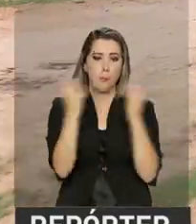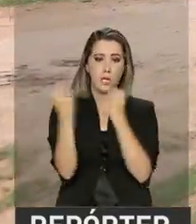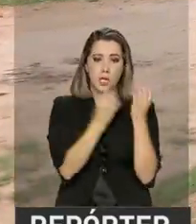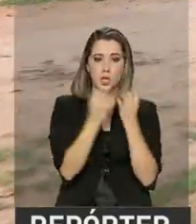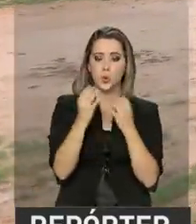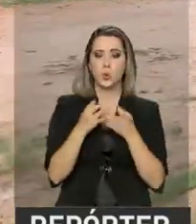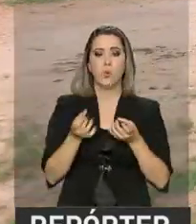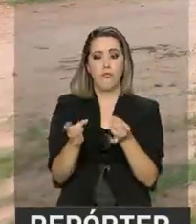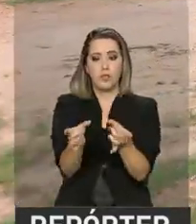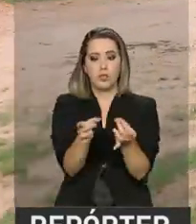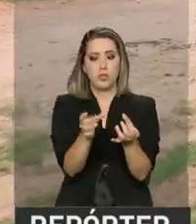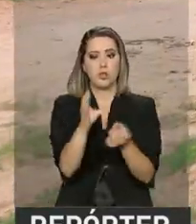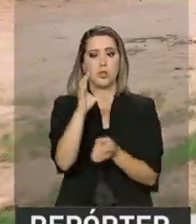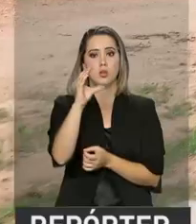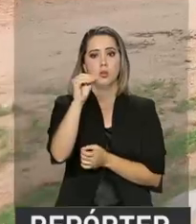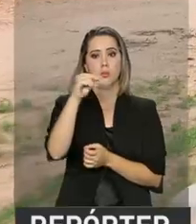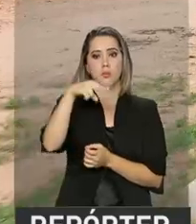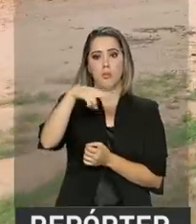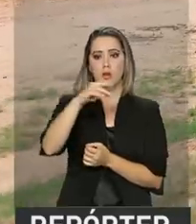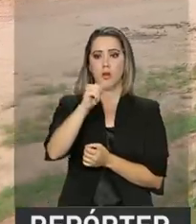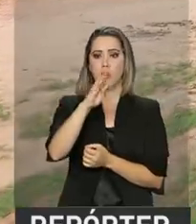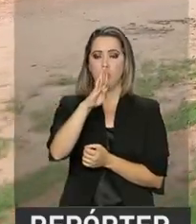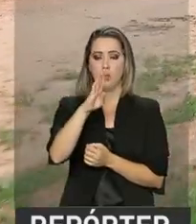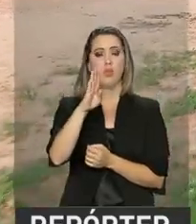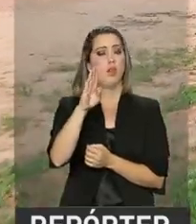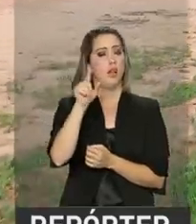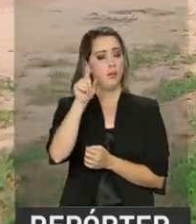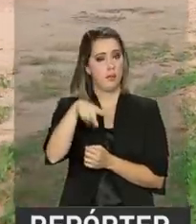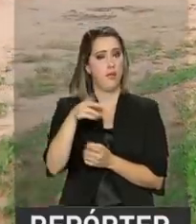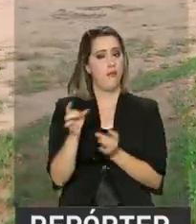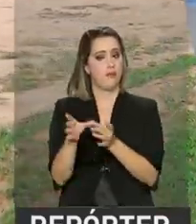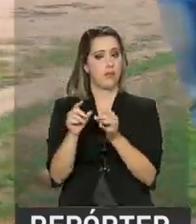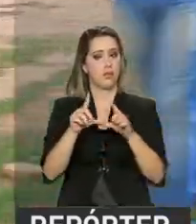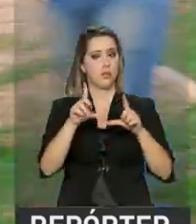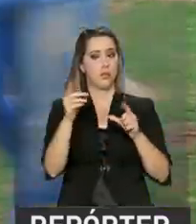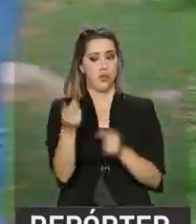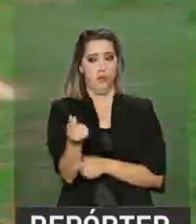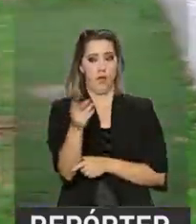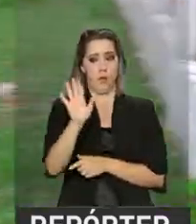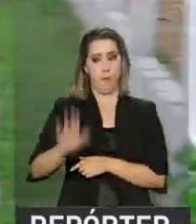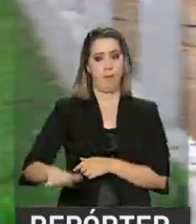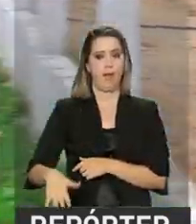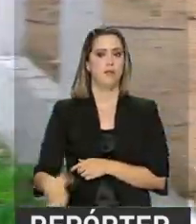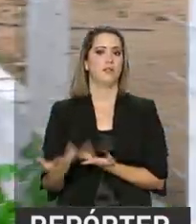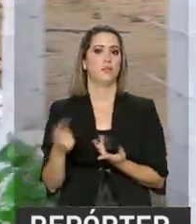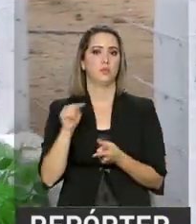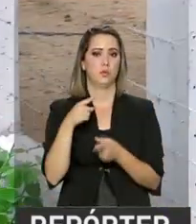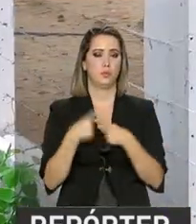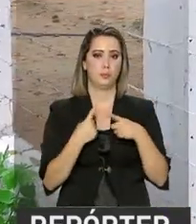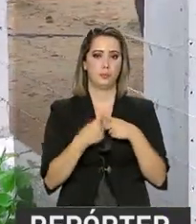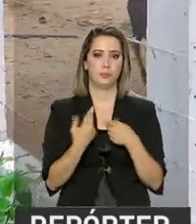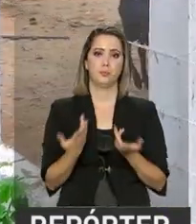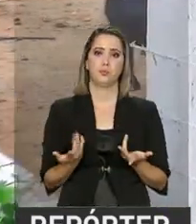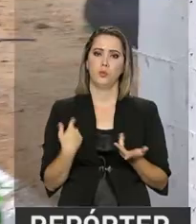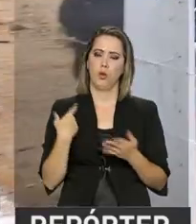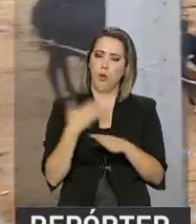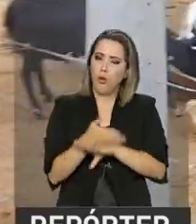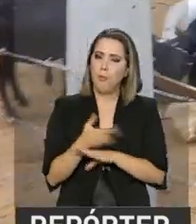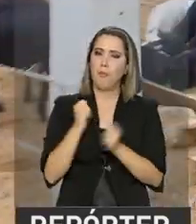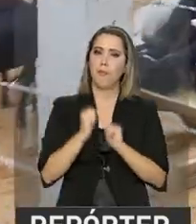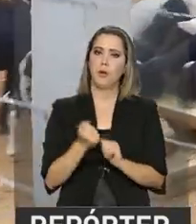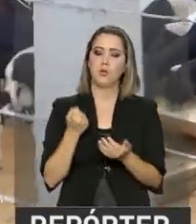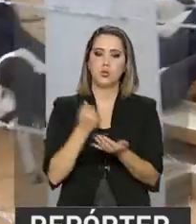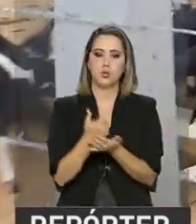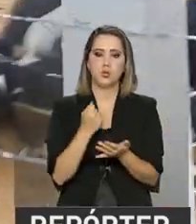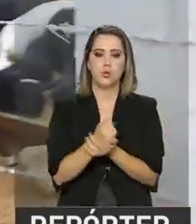Conab é ofertado a preços abaixo dos praticados no varejo a pequenos produtores. Com um custo mais acessível,